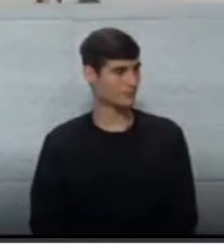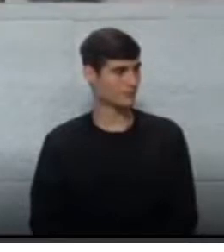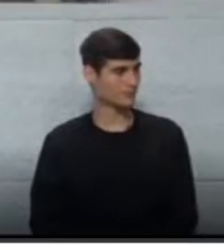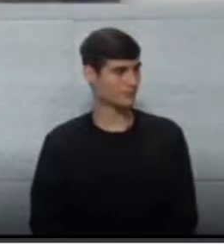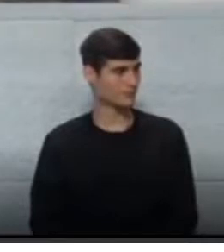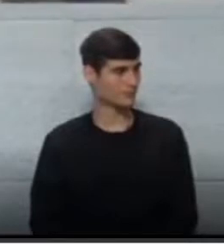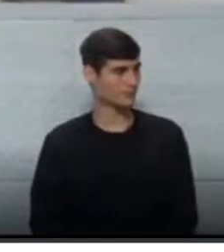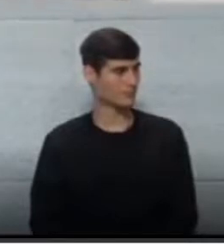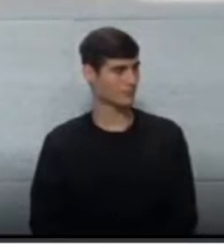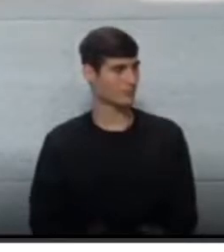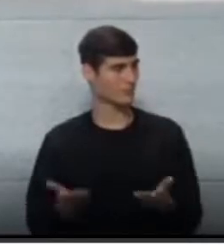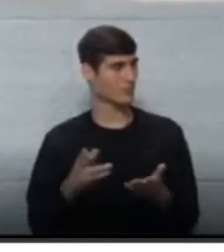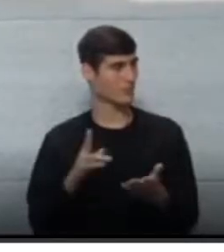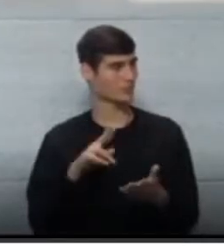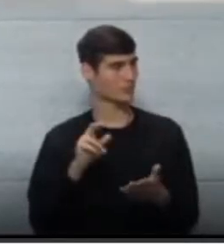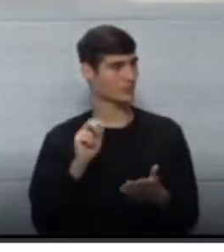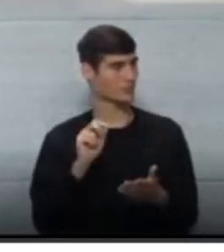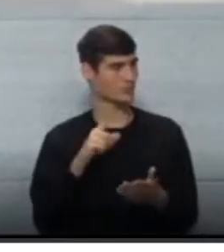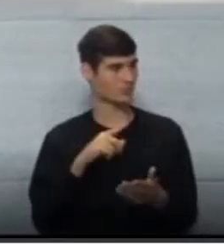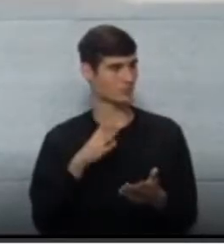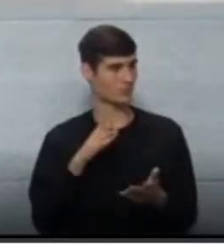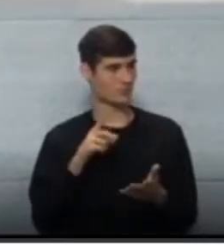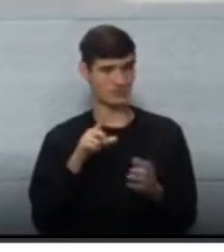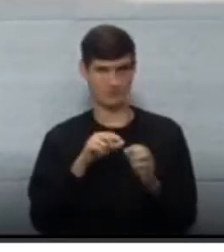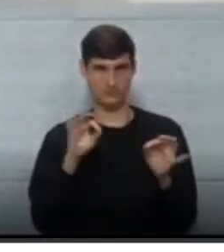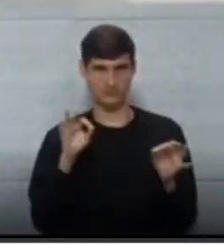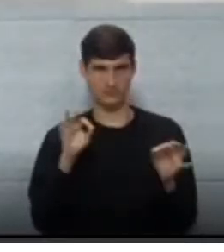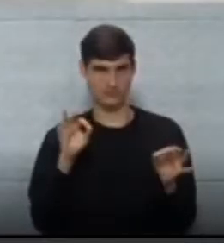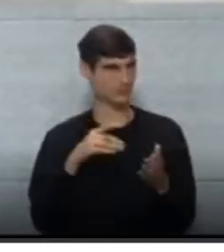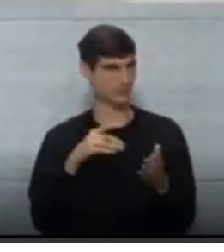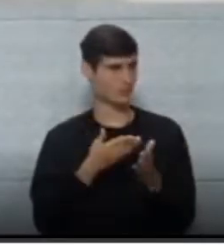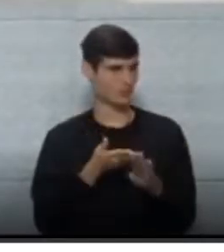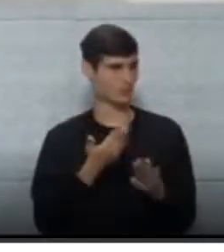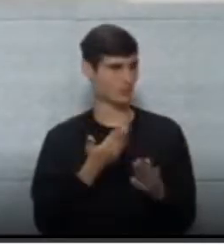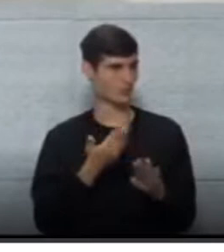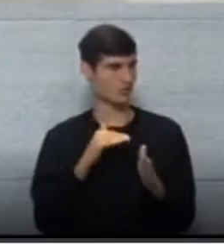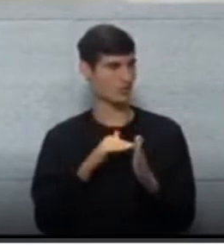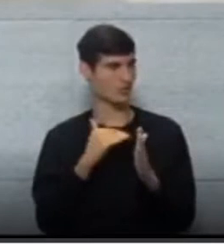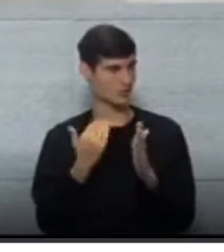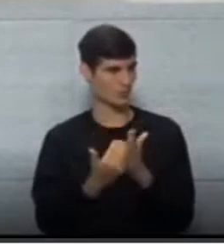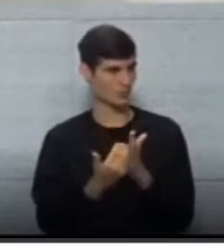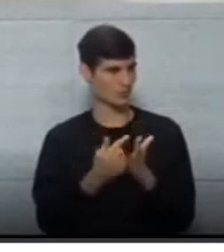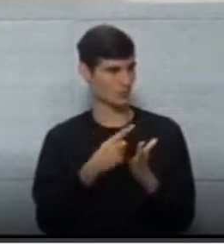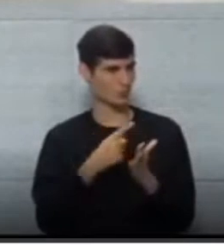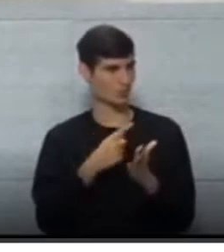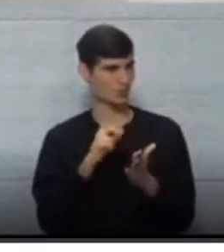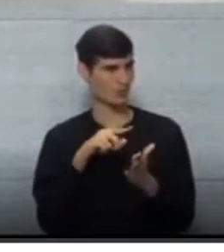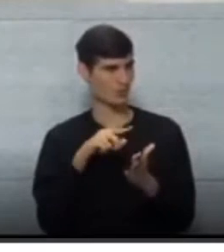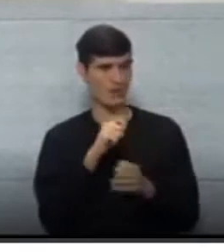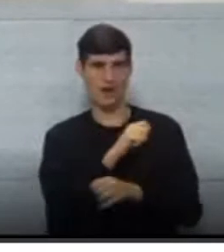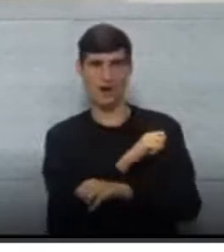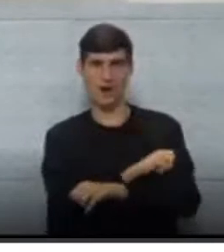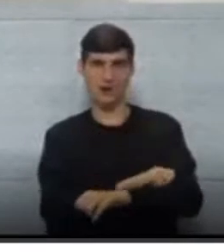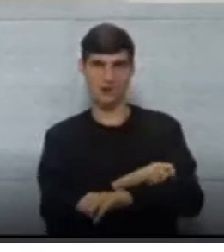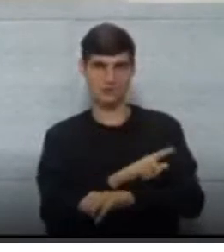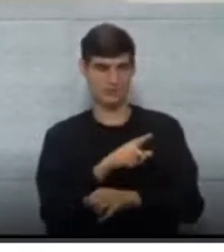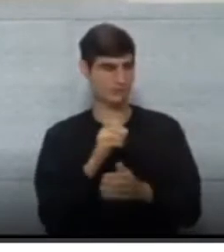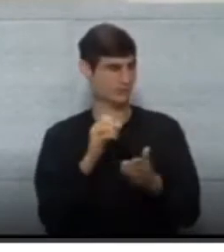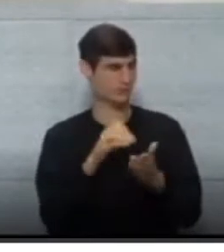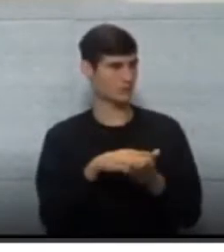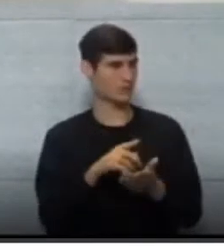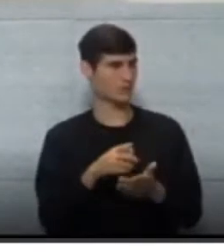E agora eu vou fazer o espalhamento. Então, escorro ali o excesso do álcool, vou passar na chama para evaporar